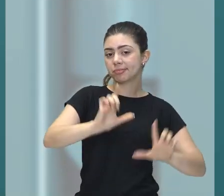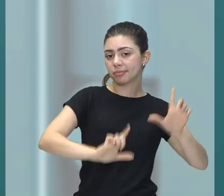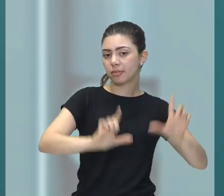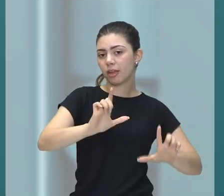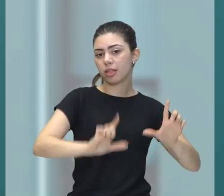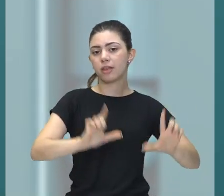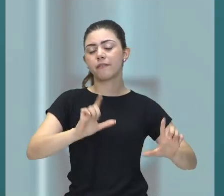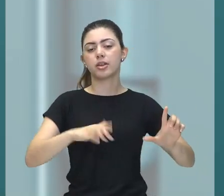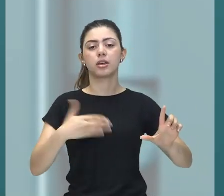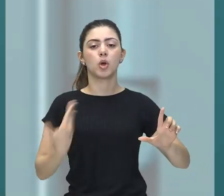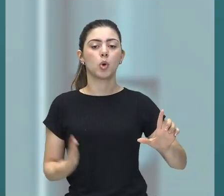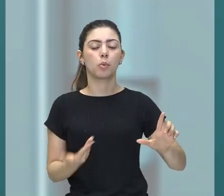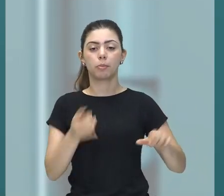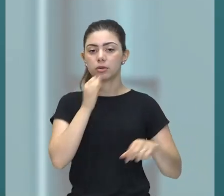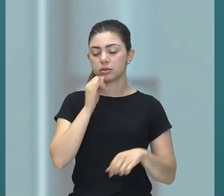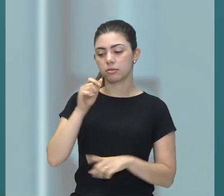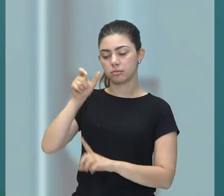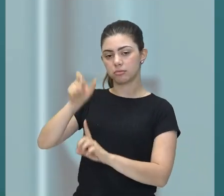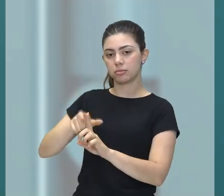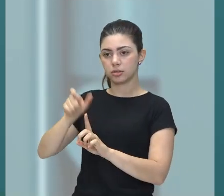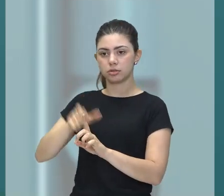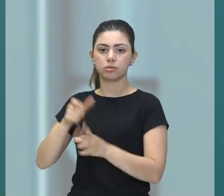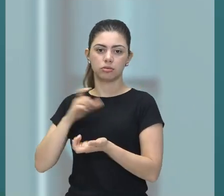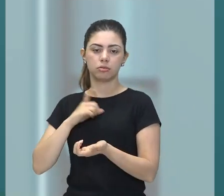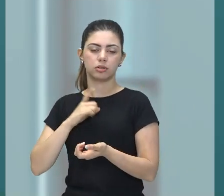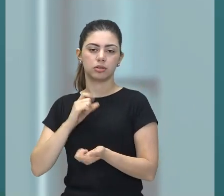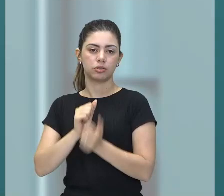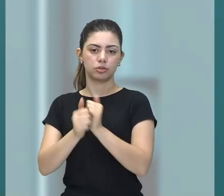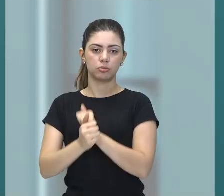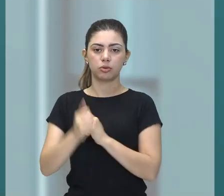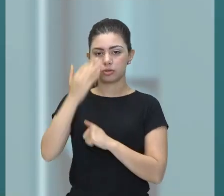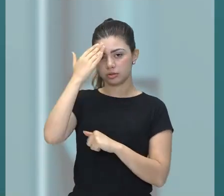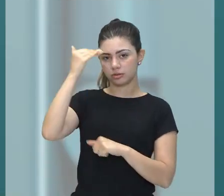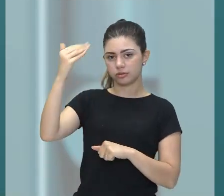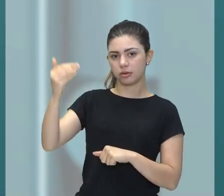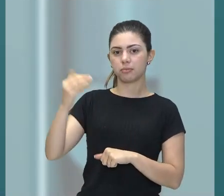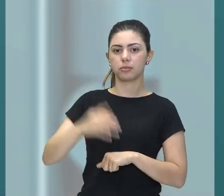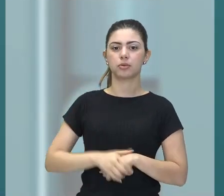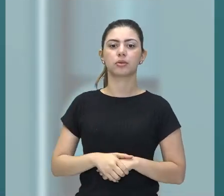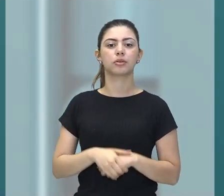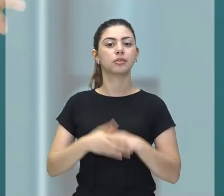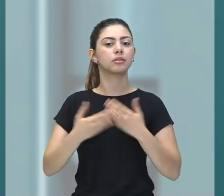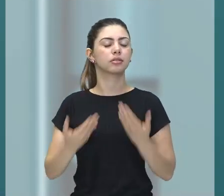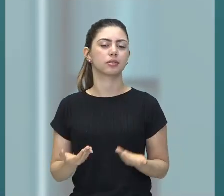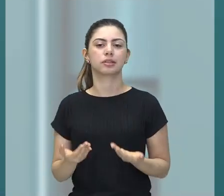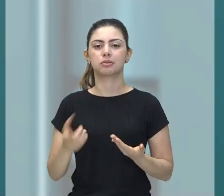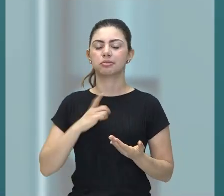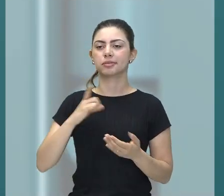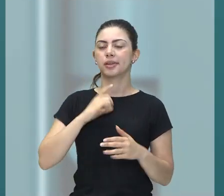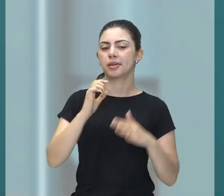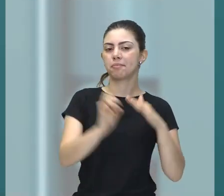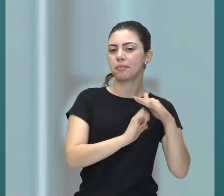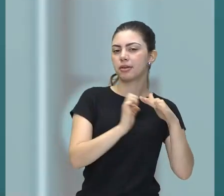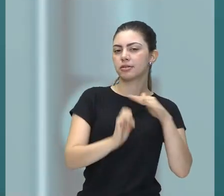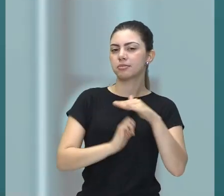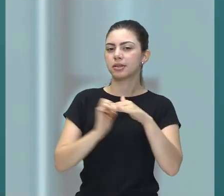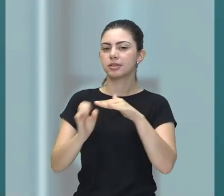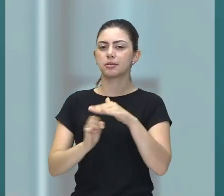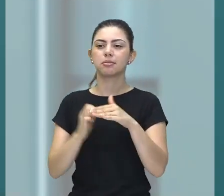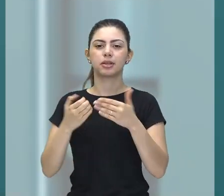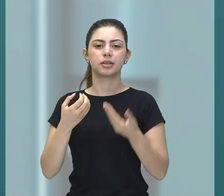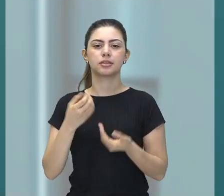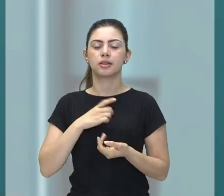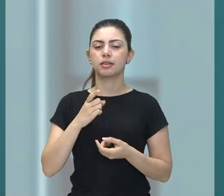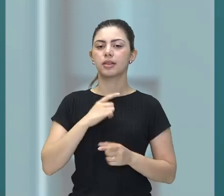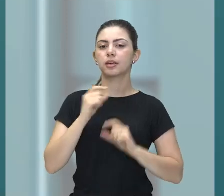né, quando o atleta ele está em alta, e aí, de repente, várias empresas,